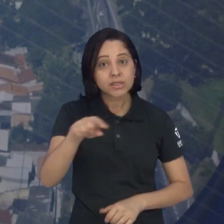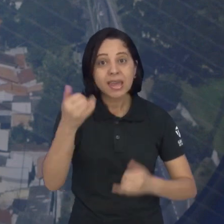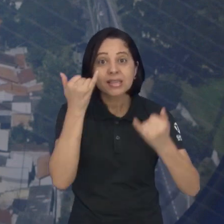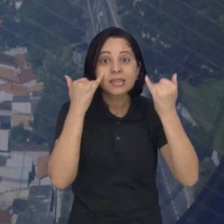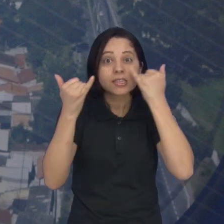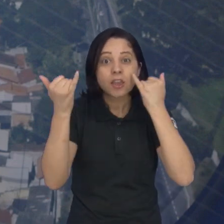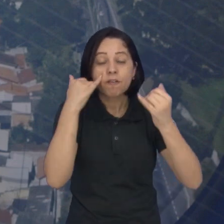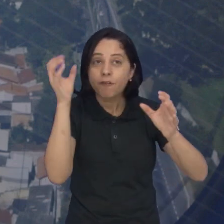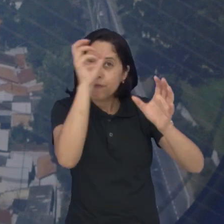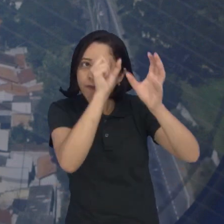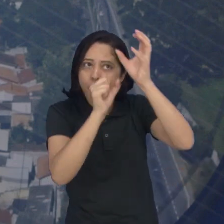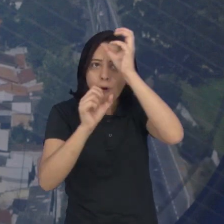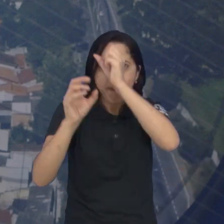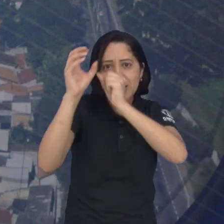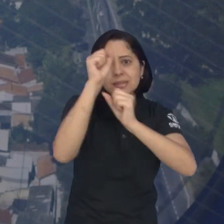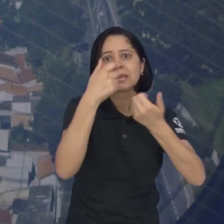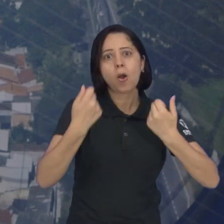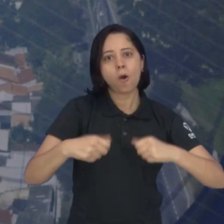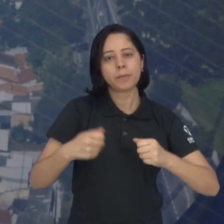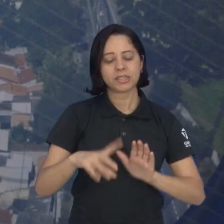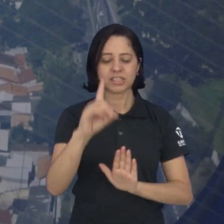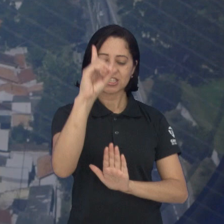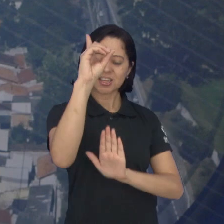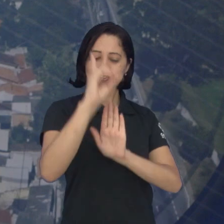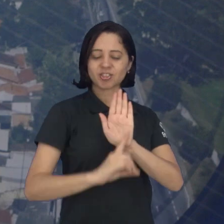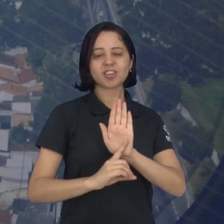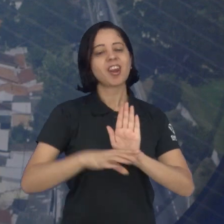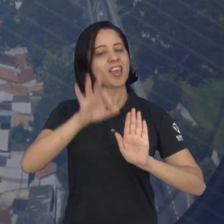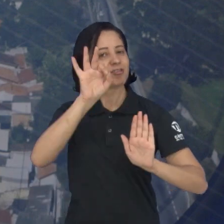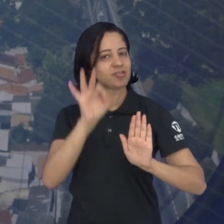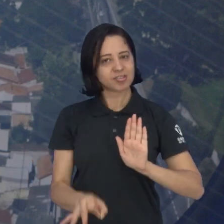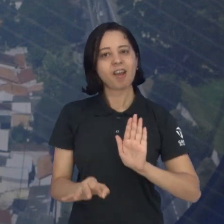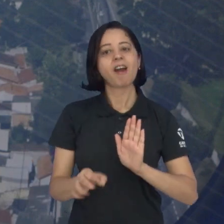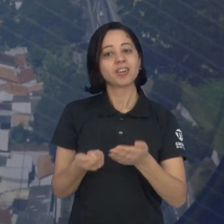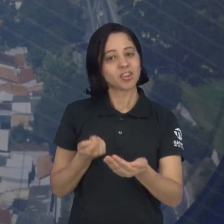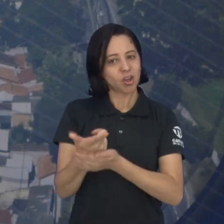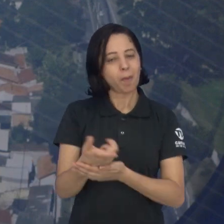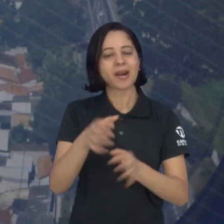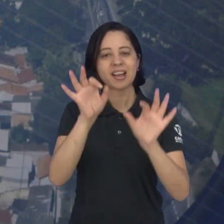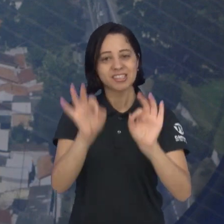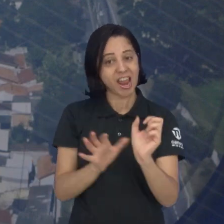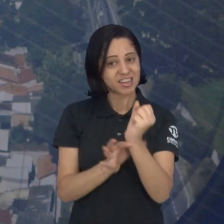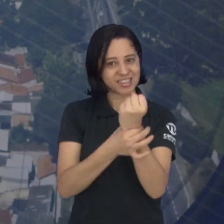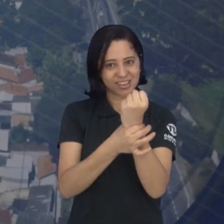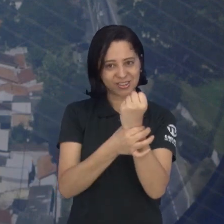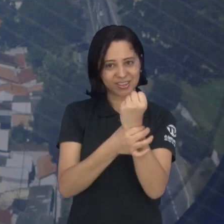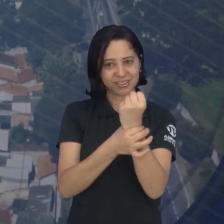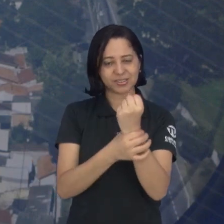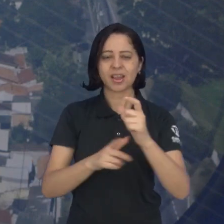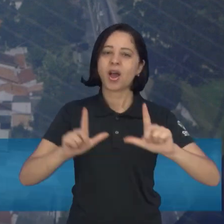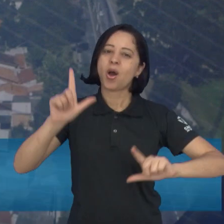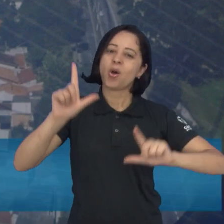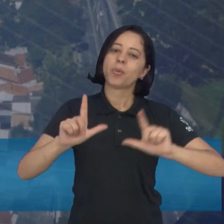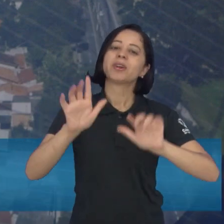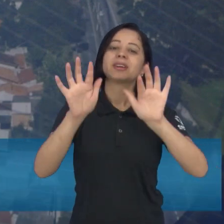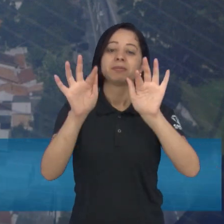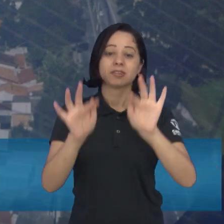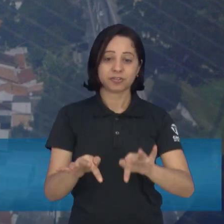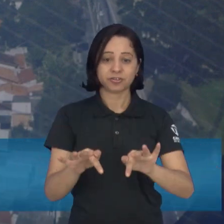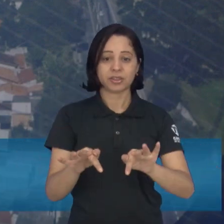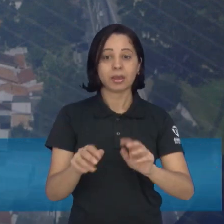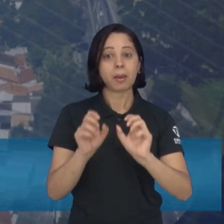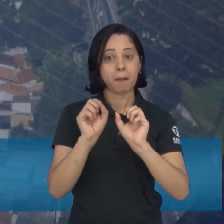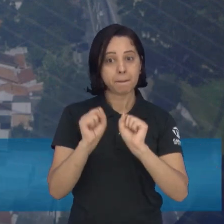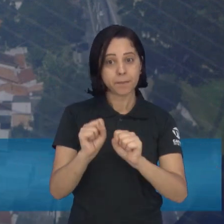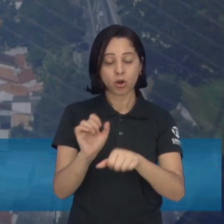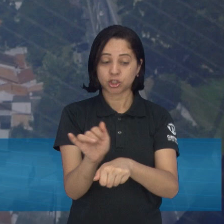para exercer seus direitos, garantindo uma compra mais justa e segura, viu, gente? O Diálogos fica por aqui, vocês podem